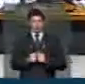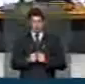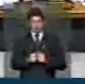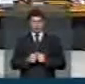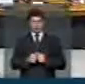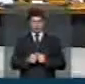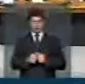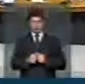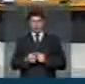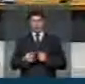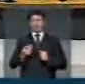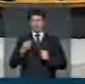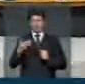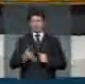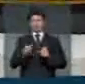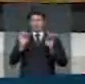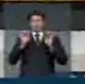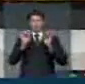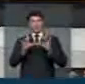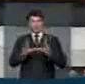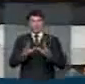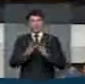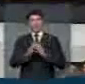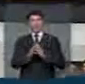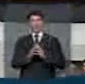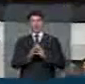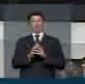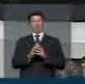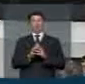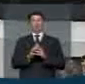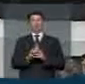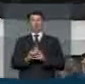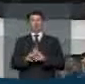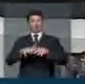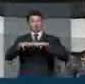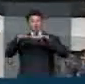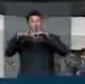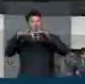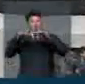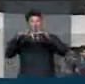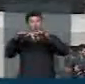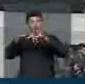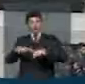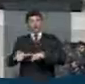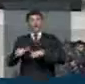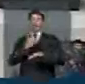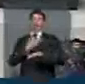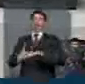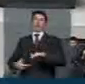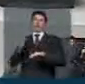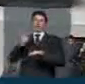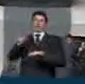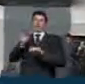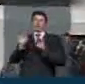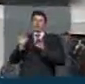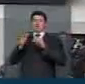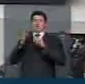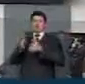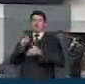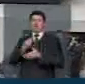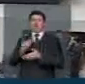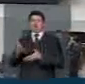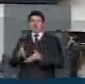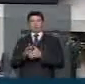excedente, participação especial, ficasse com a União. Agora, a proposta